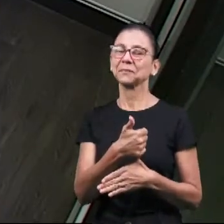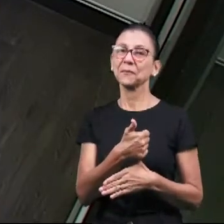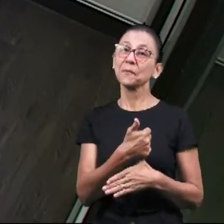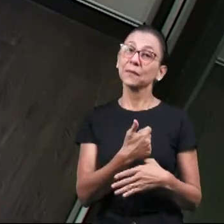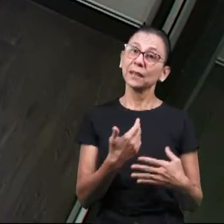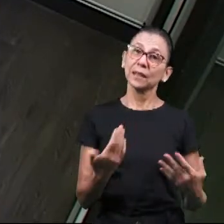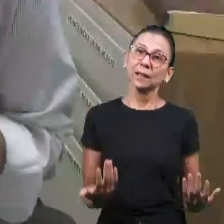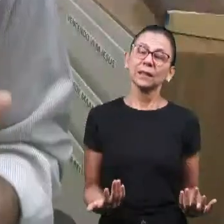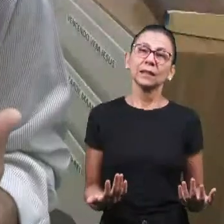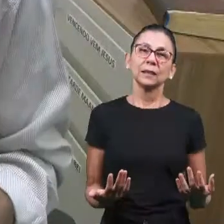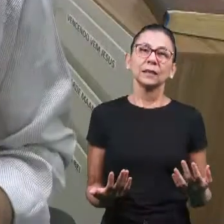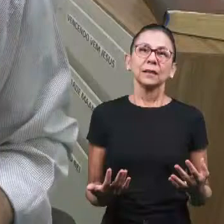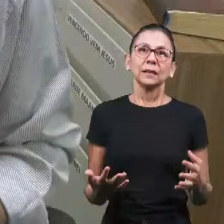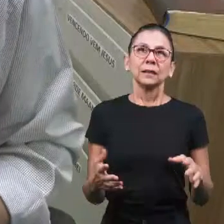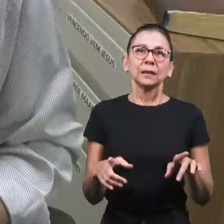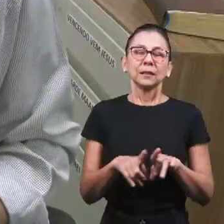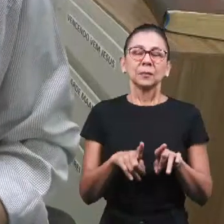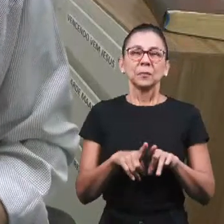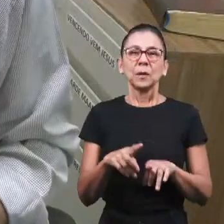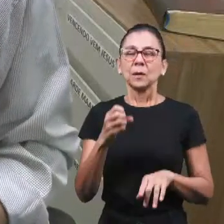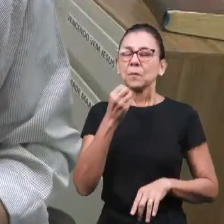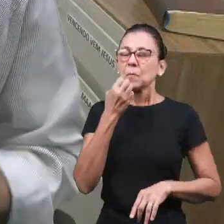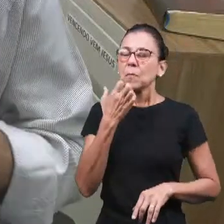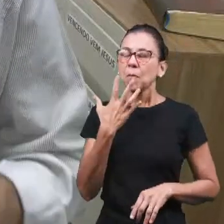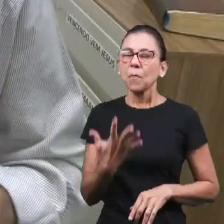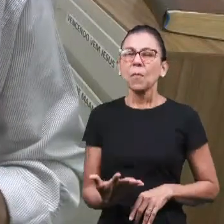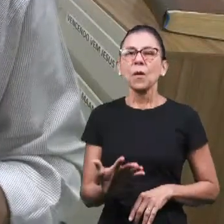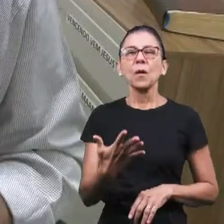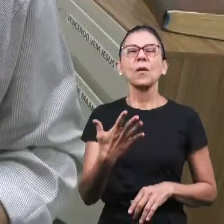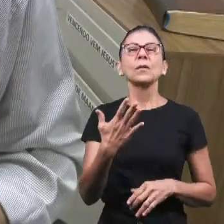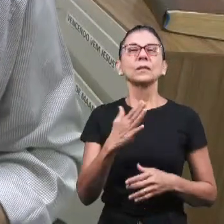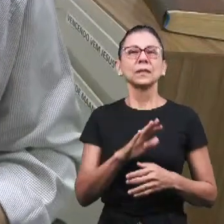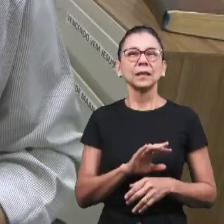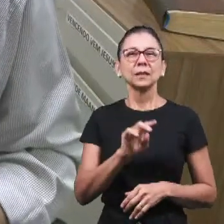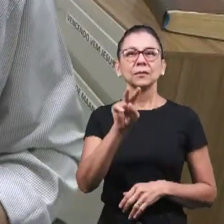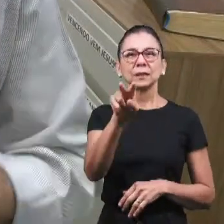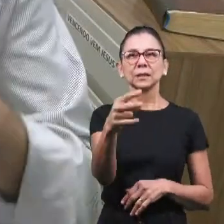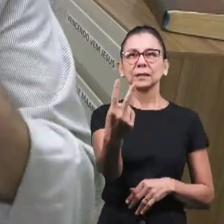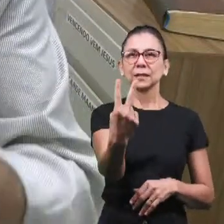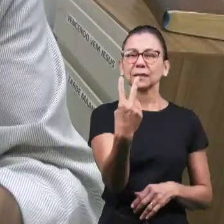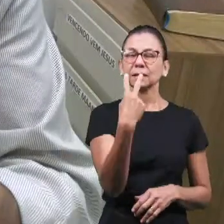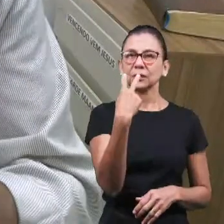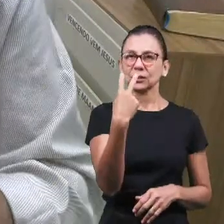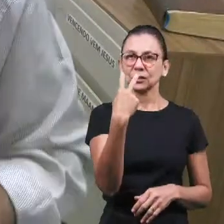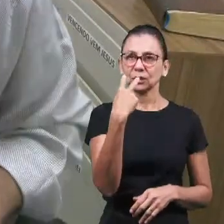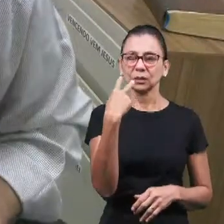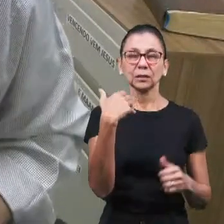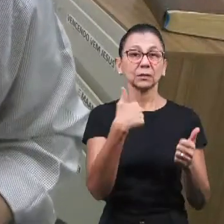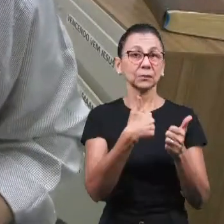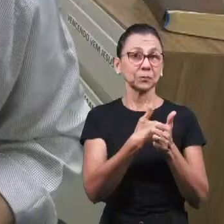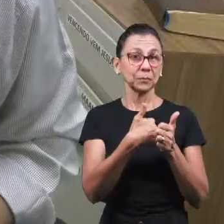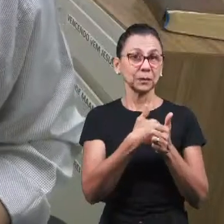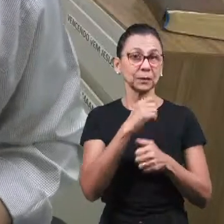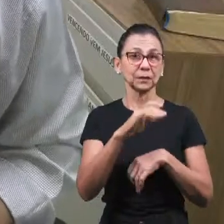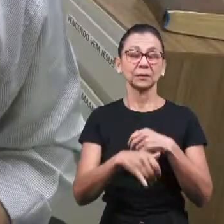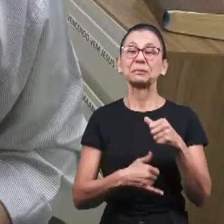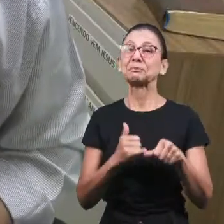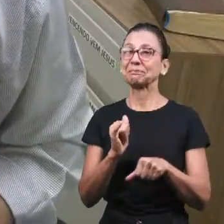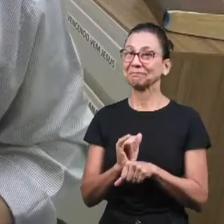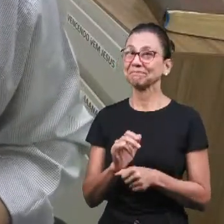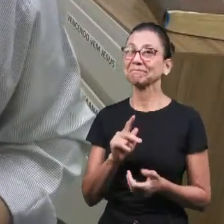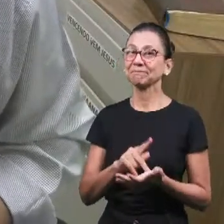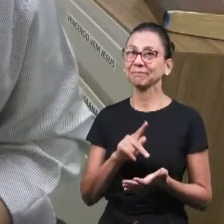forma, é muito, muito bom saber que você está conectado, sintonizado aqui na Rádio Manaim, acompanhando pelo YouTube, né?